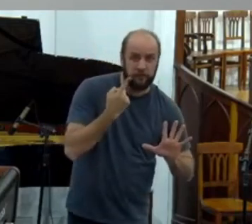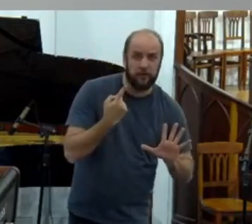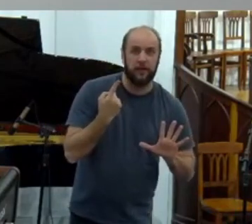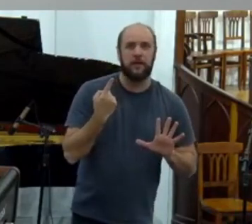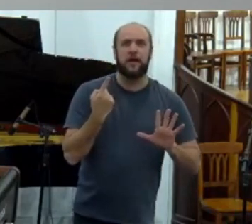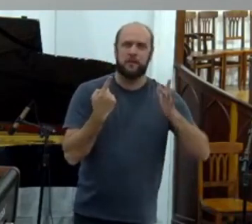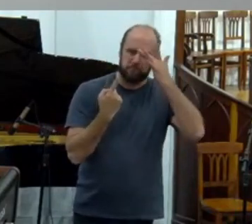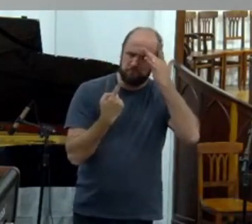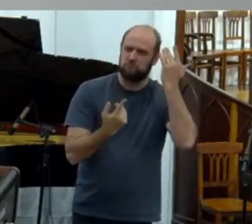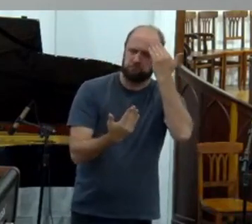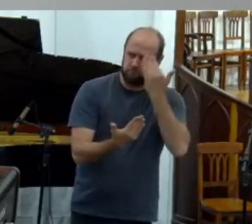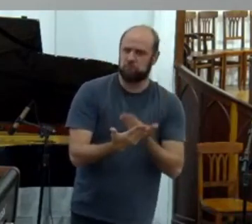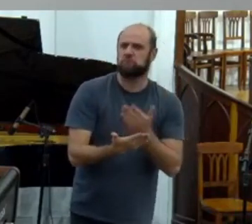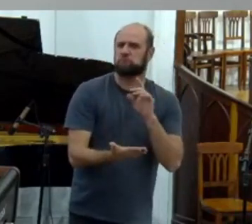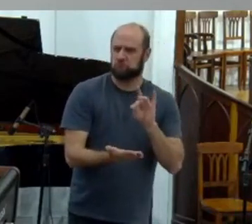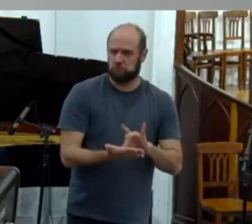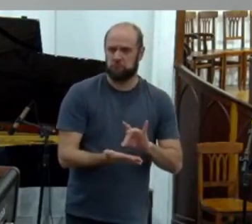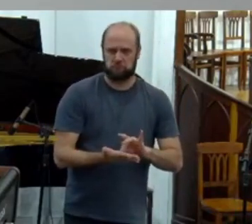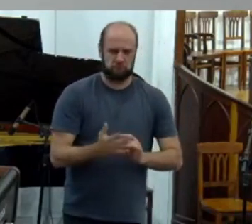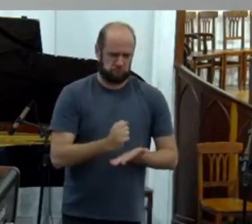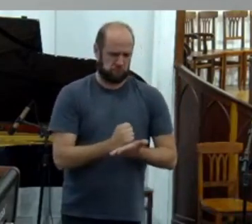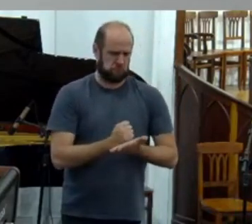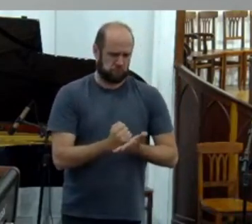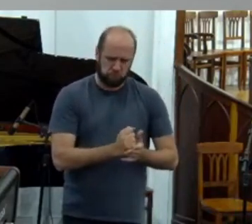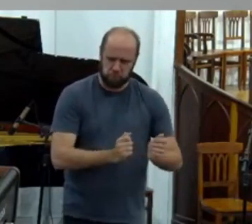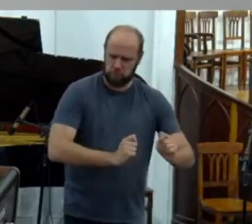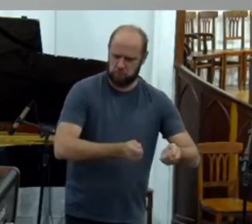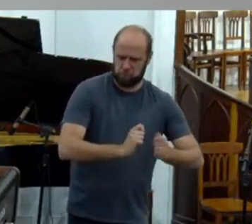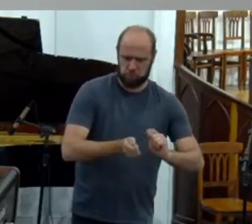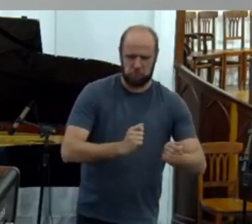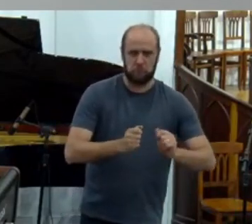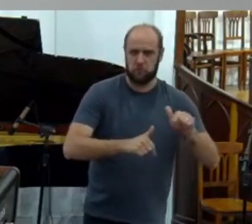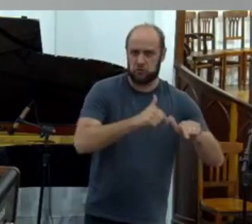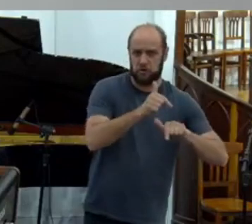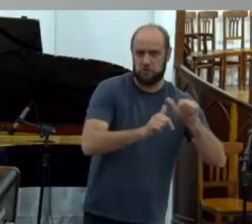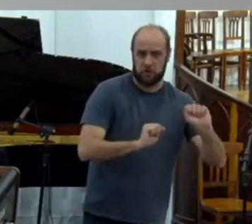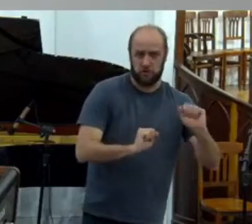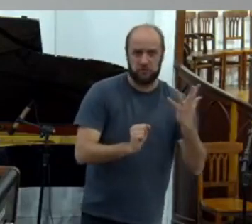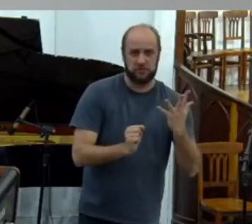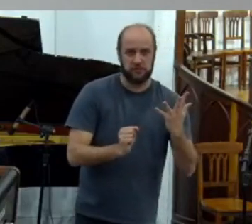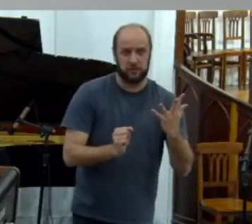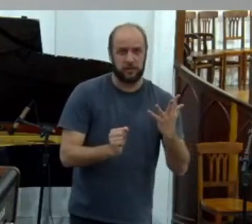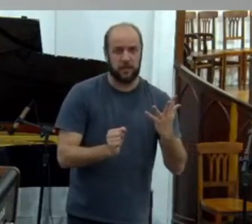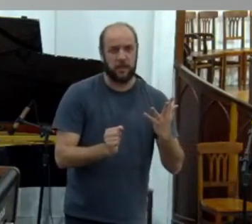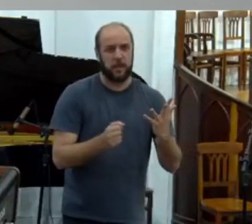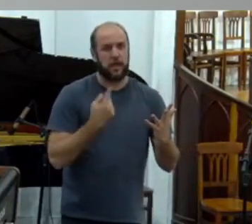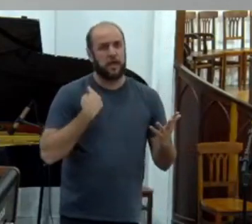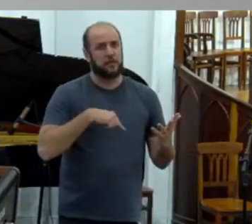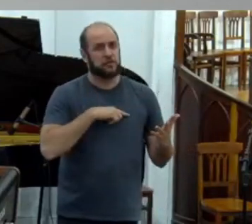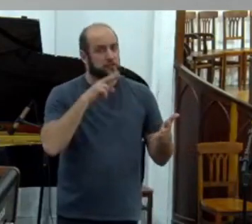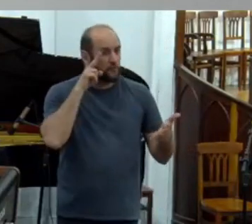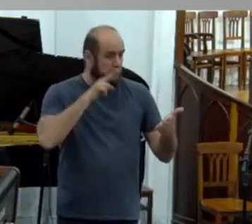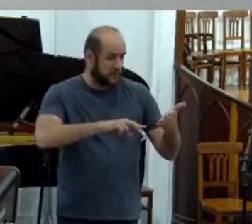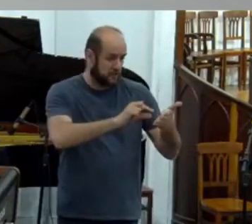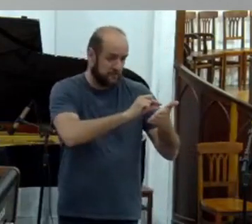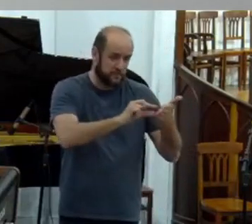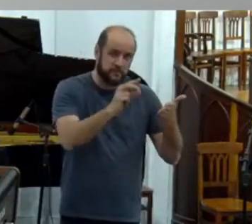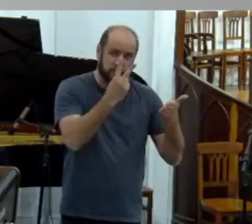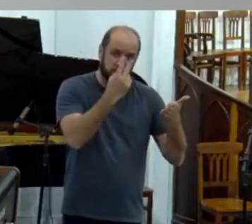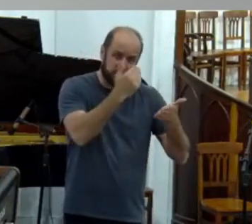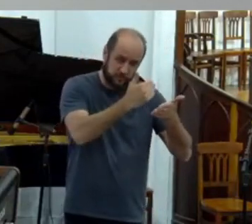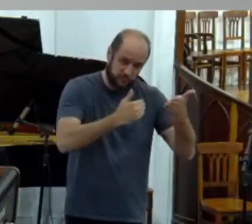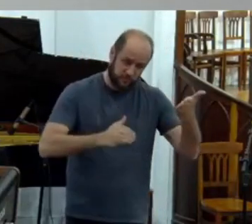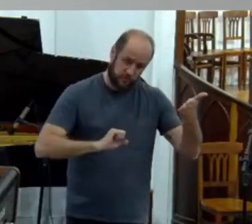que o ser humano acredite ser soberano sobre as suas atividades, como nós lemos do que está do versículo 2 até o versículo